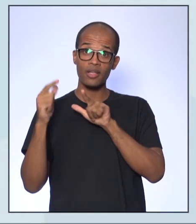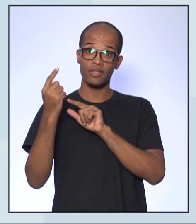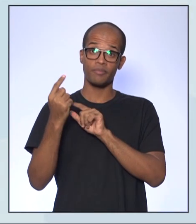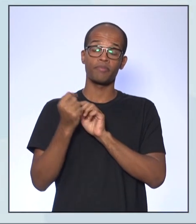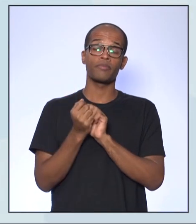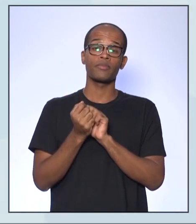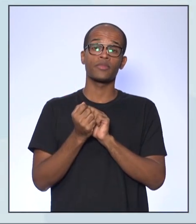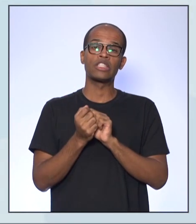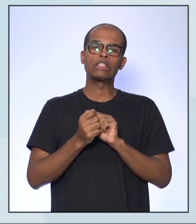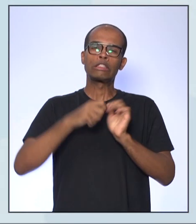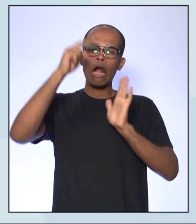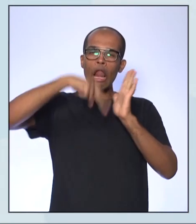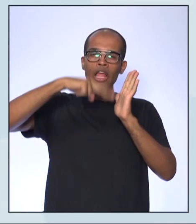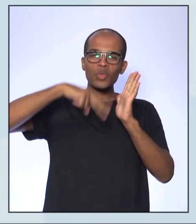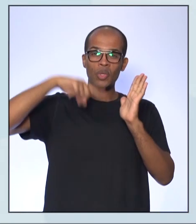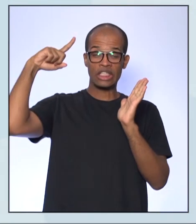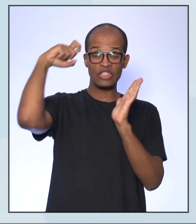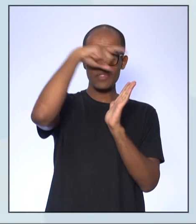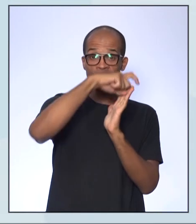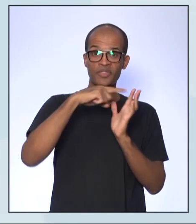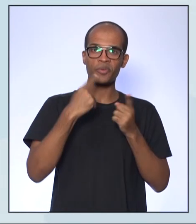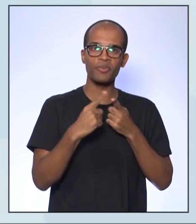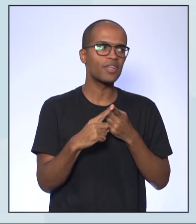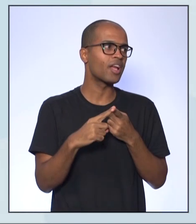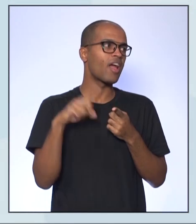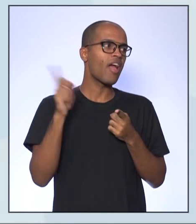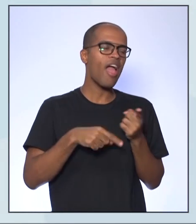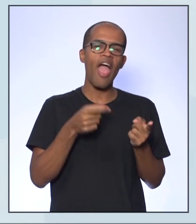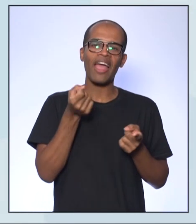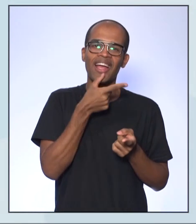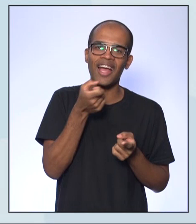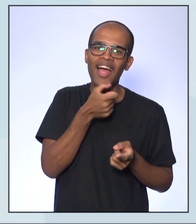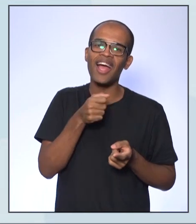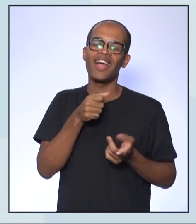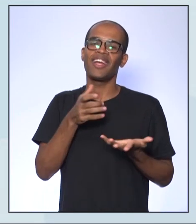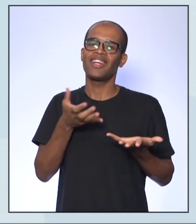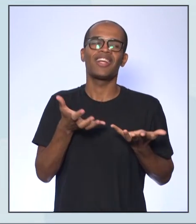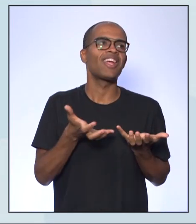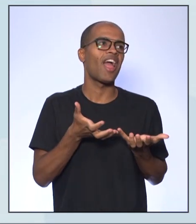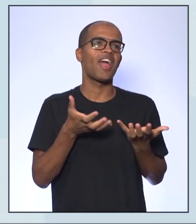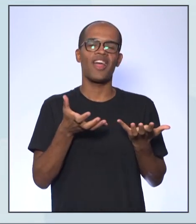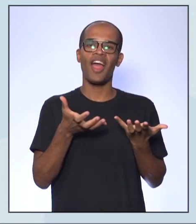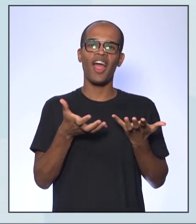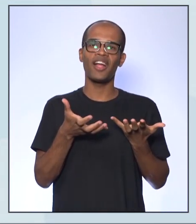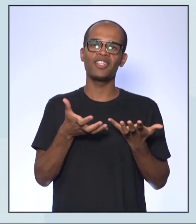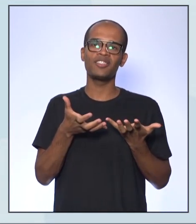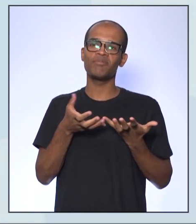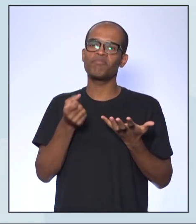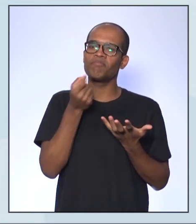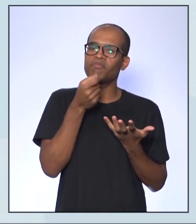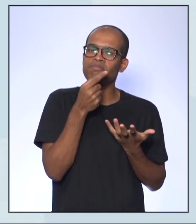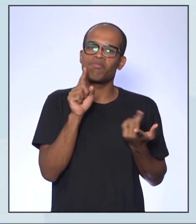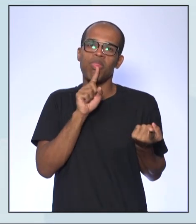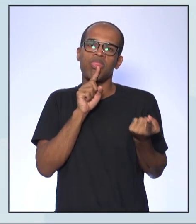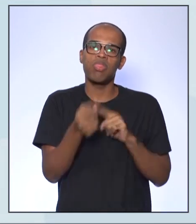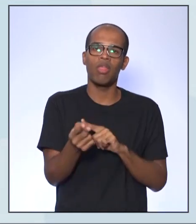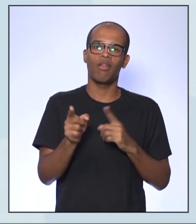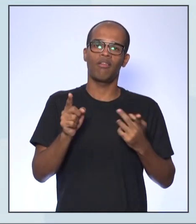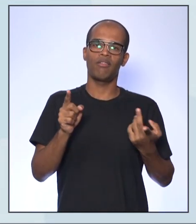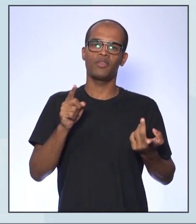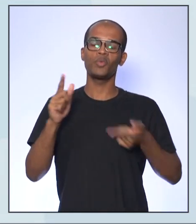de leitura quer ironizar esse tipo de trabalho que é